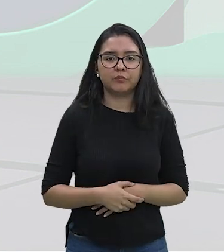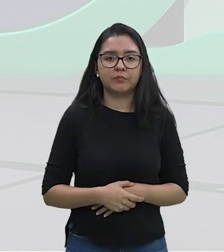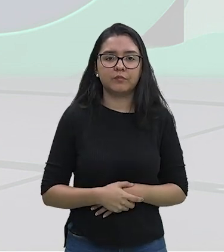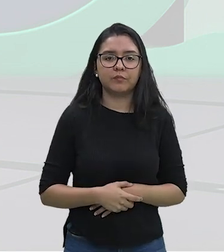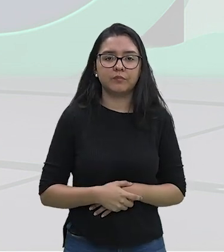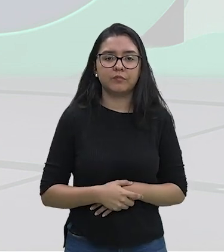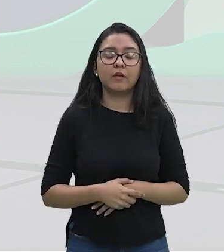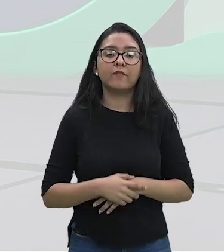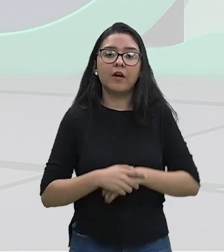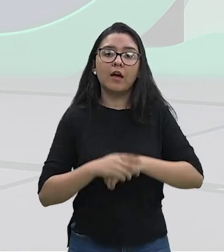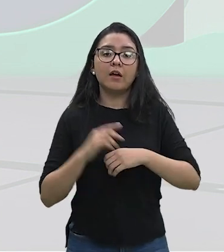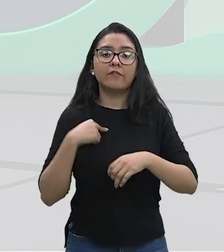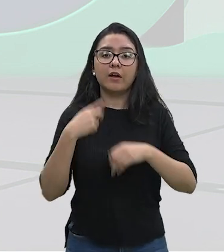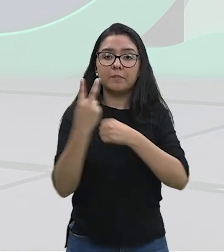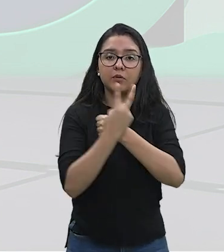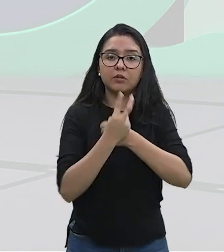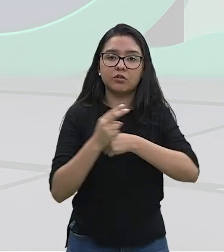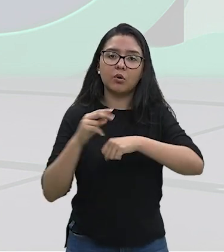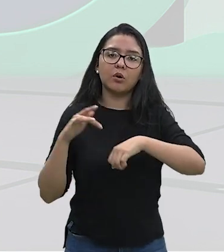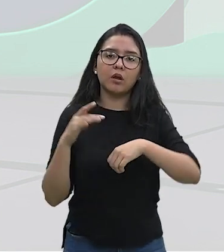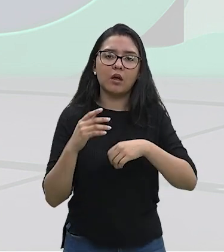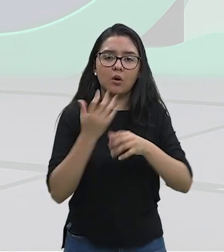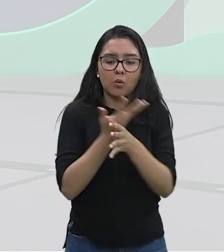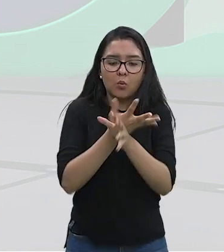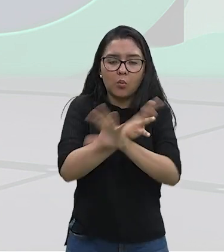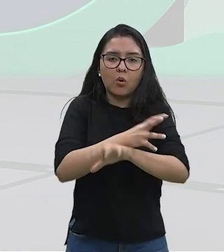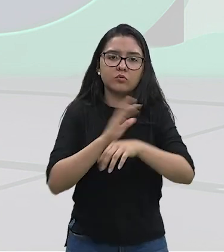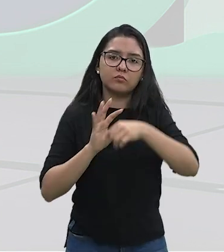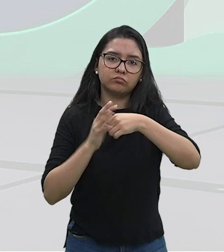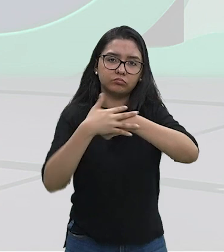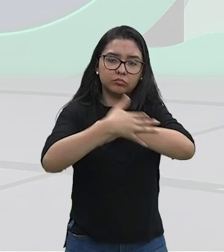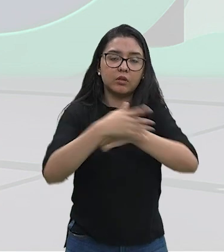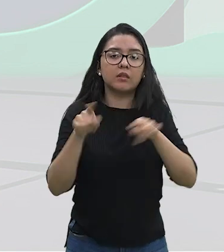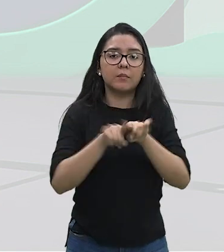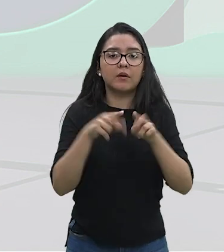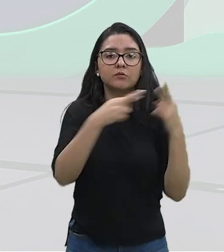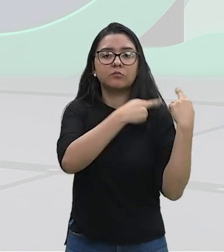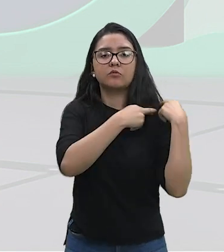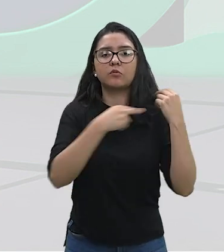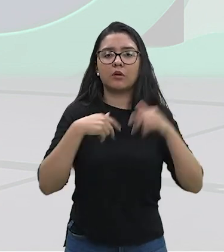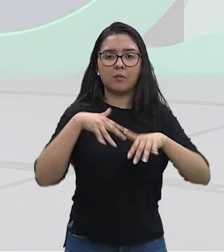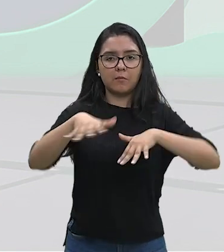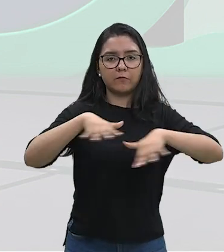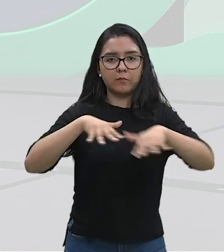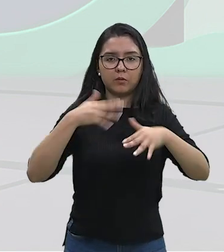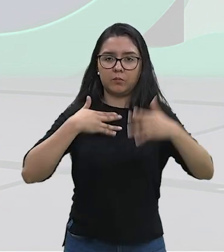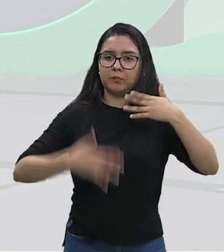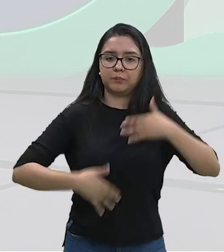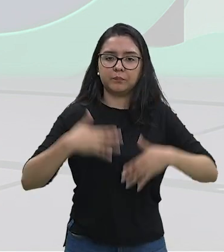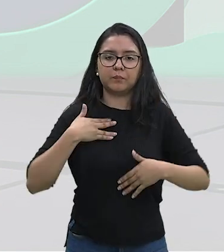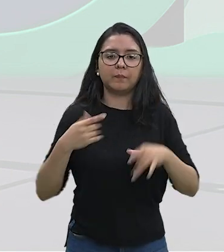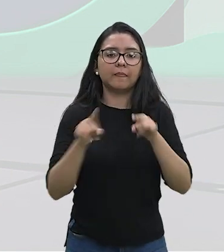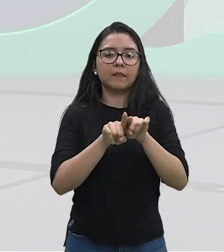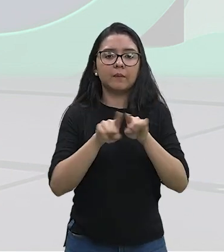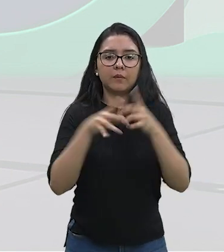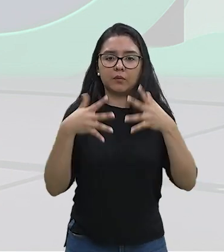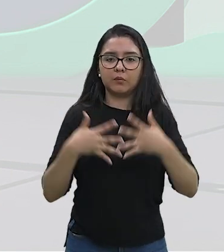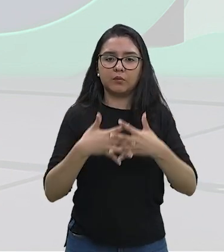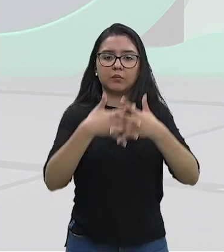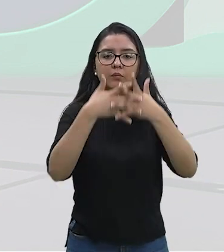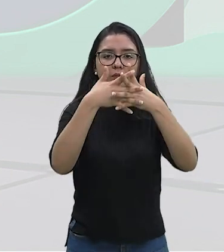recobrir ali os nossos ossos, vai ser responsável pela nossa locomoção. Temos ainda o tecido